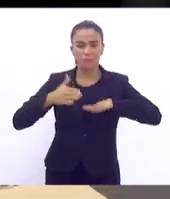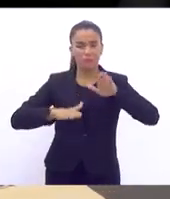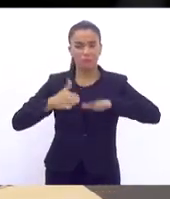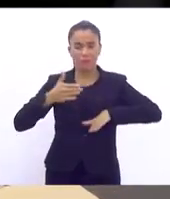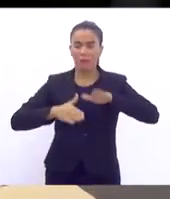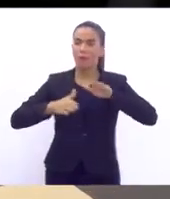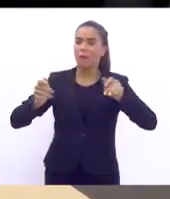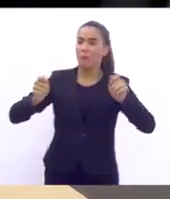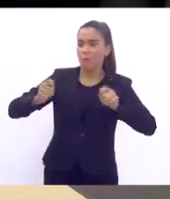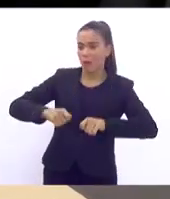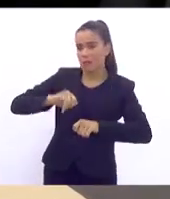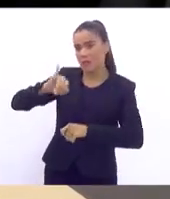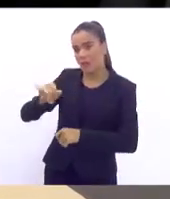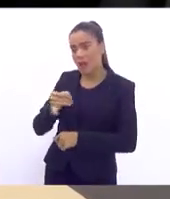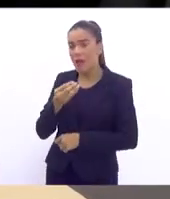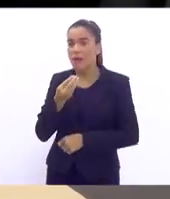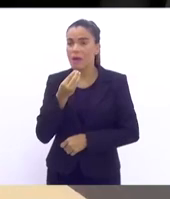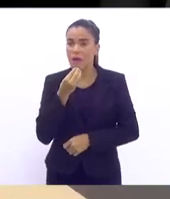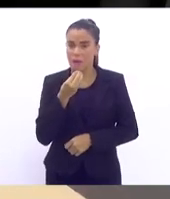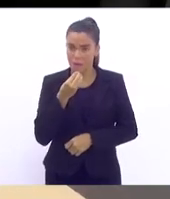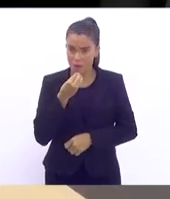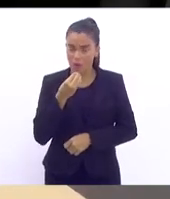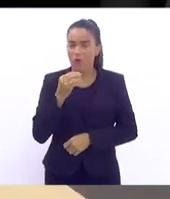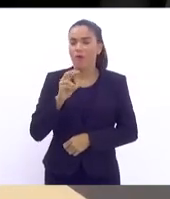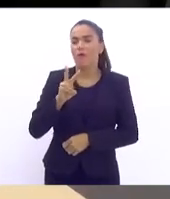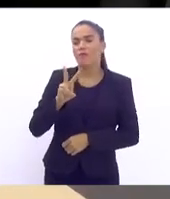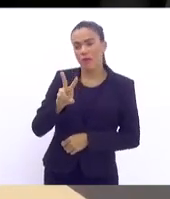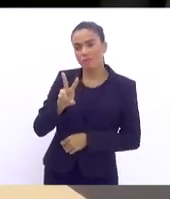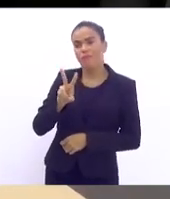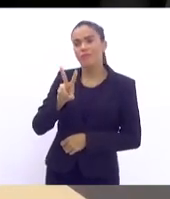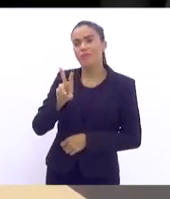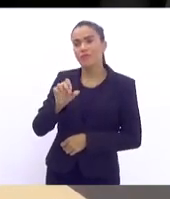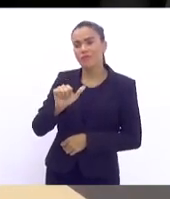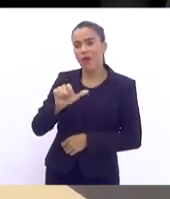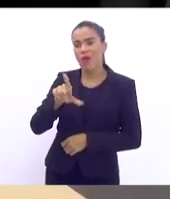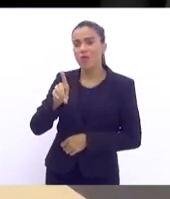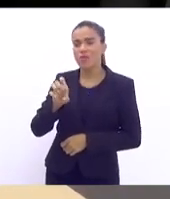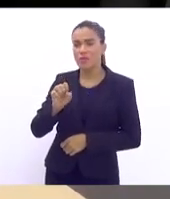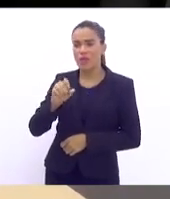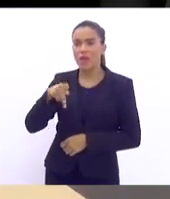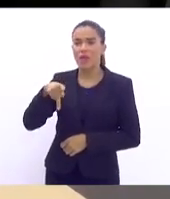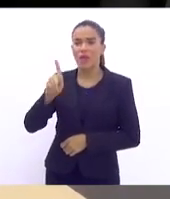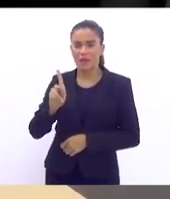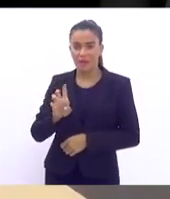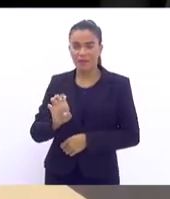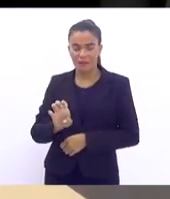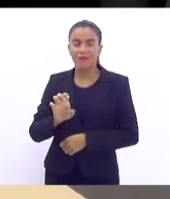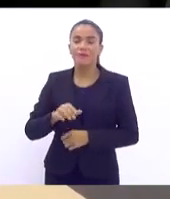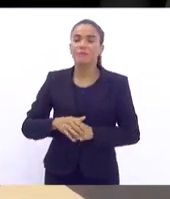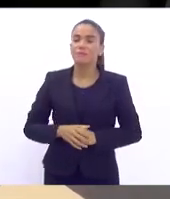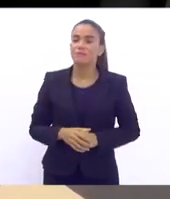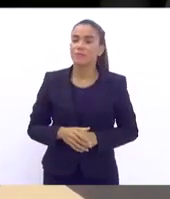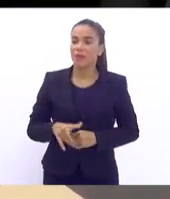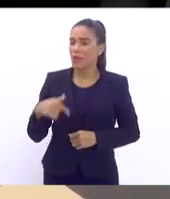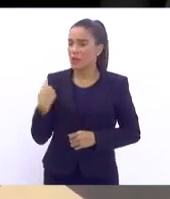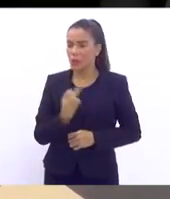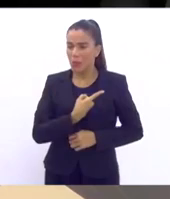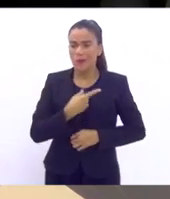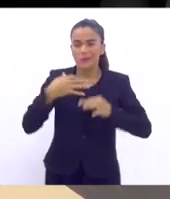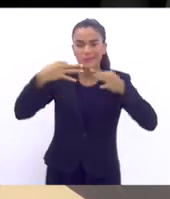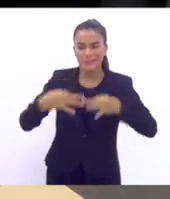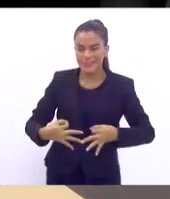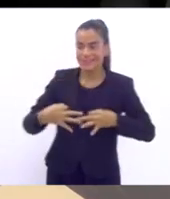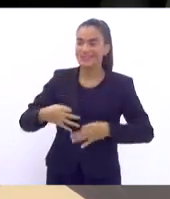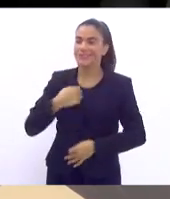aproveitar o projeto do deputado Valdete Carneiro grande Deputado né de quem a gente com toda certeza